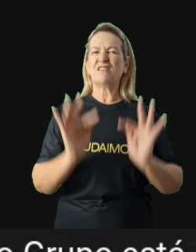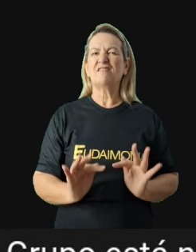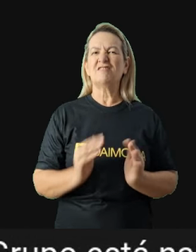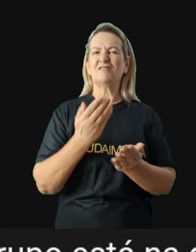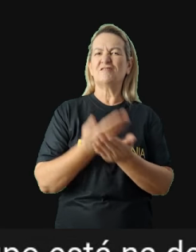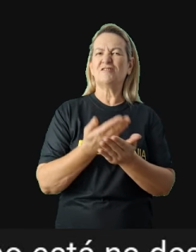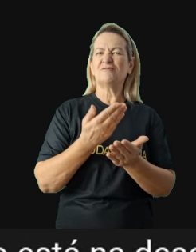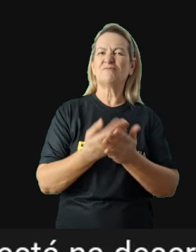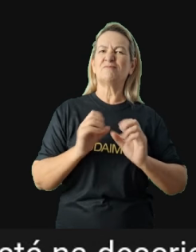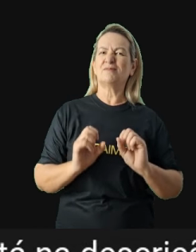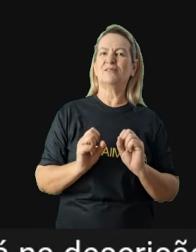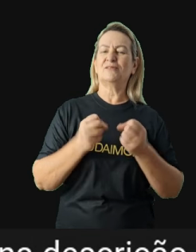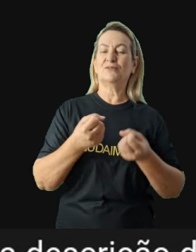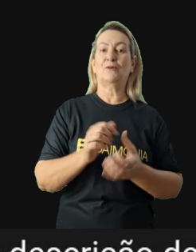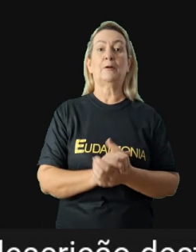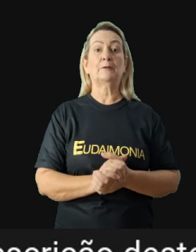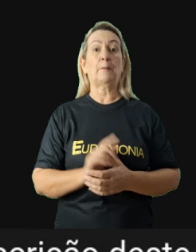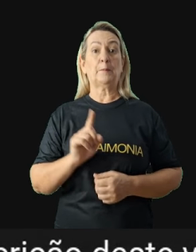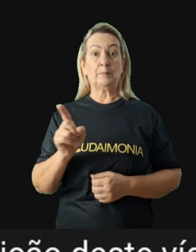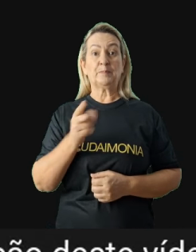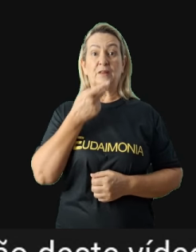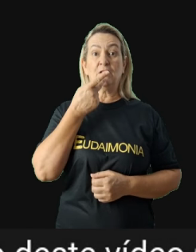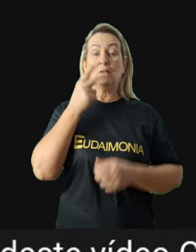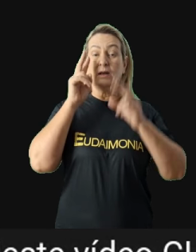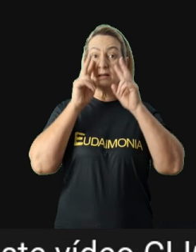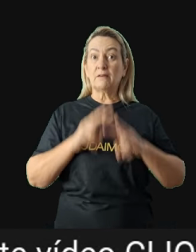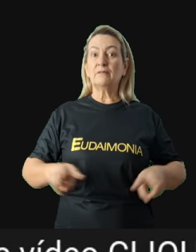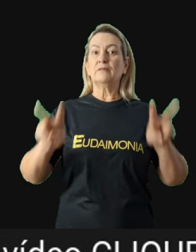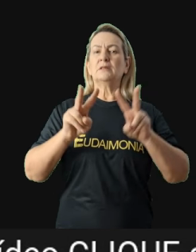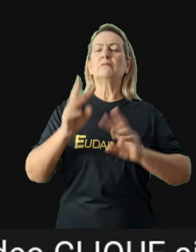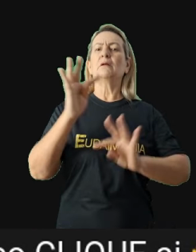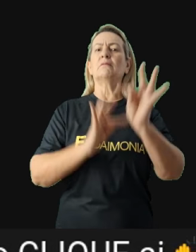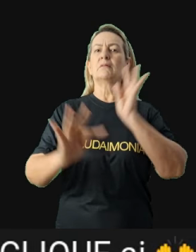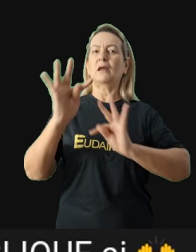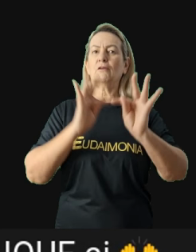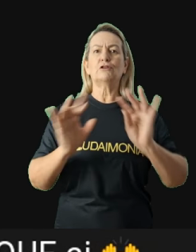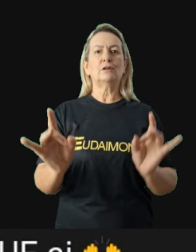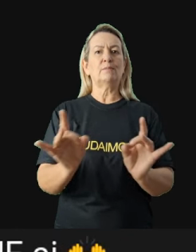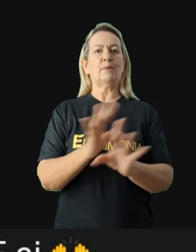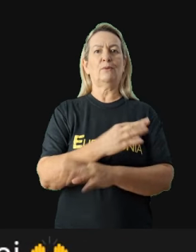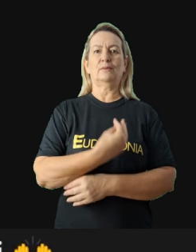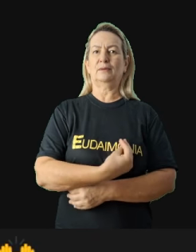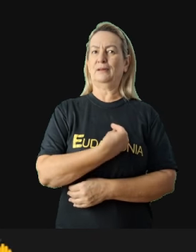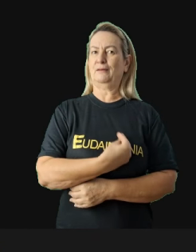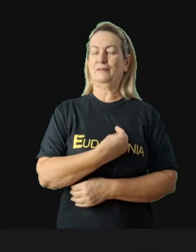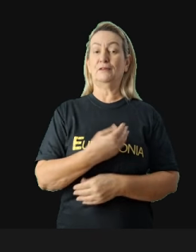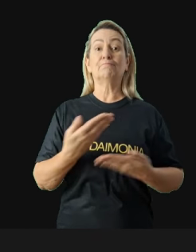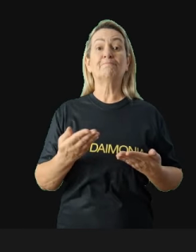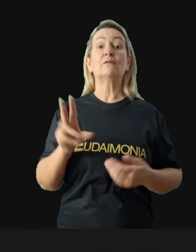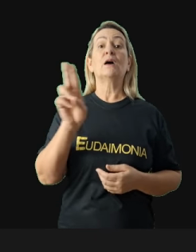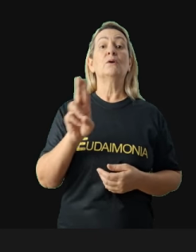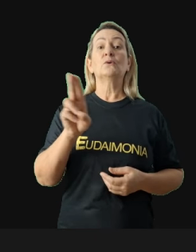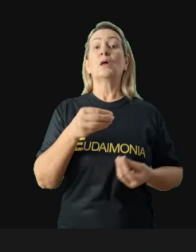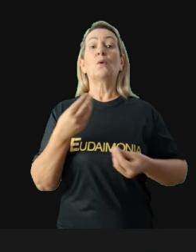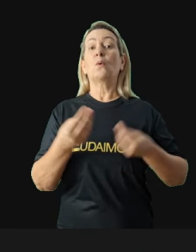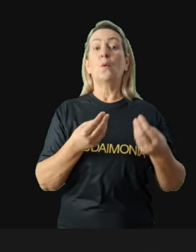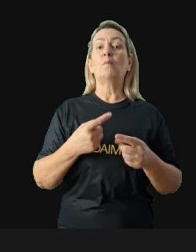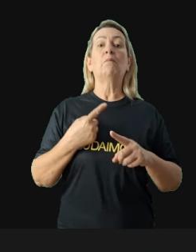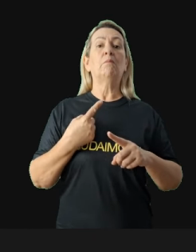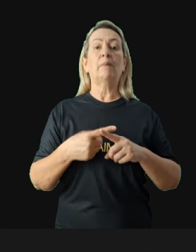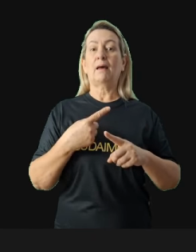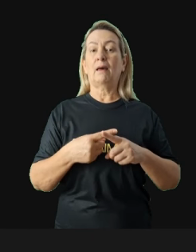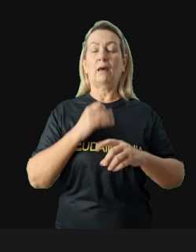dessa turma, o grau de engajamento dessa turma. E essa perspectiva, Isis, é aquele negócio. A tecnologia está aí, mas